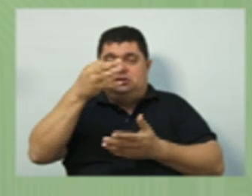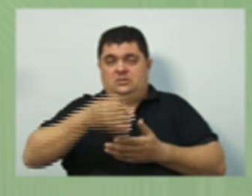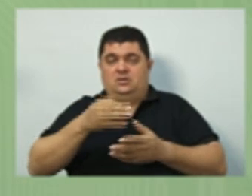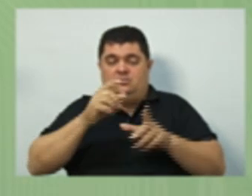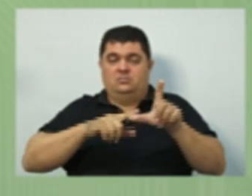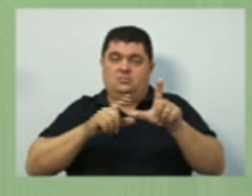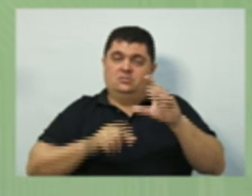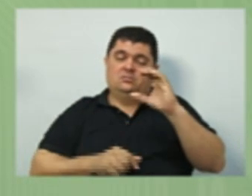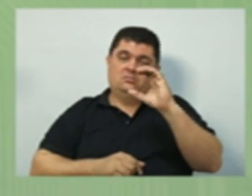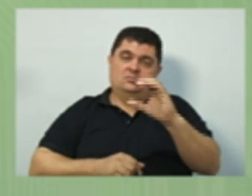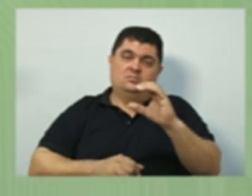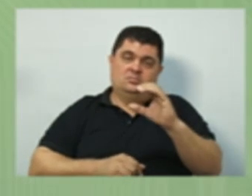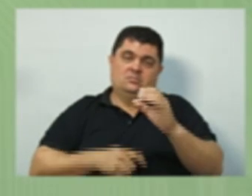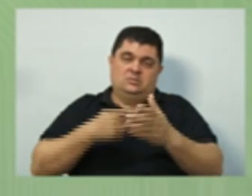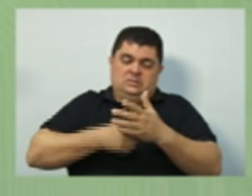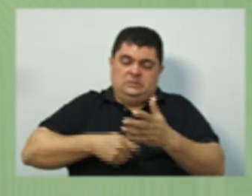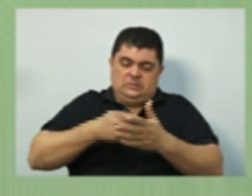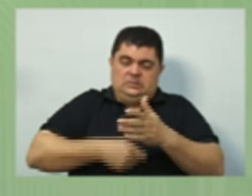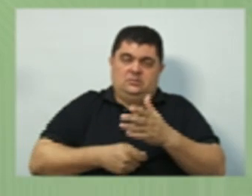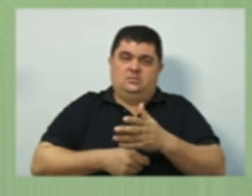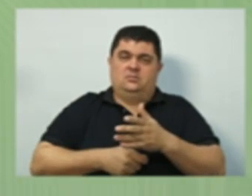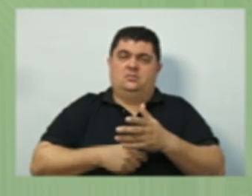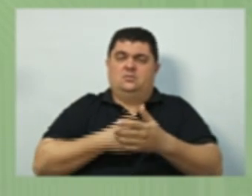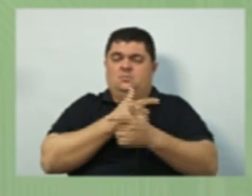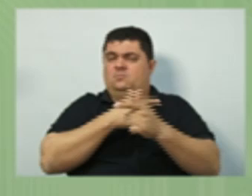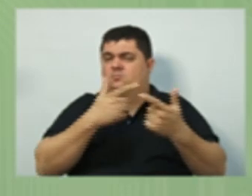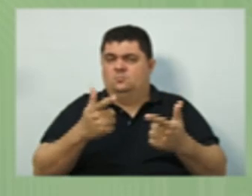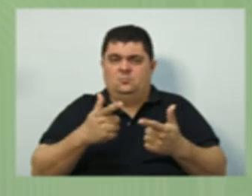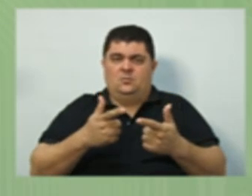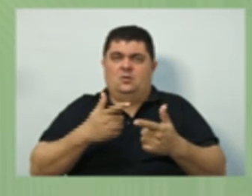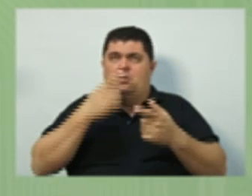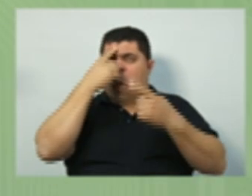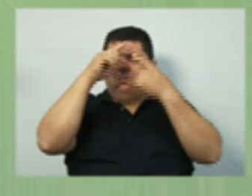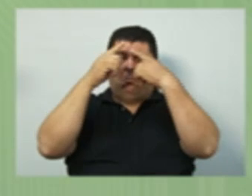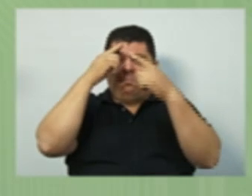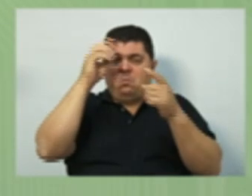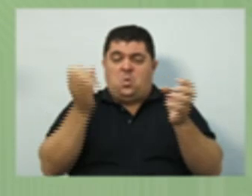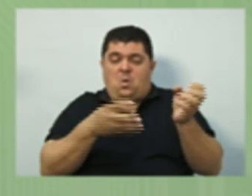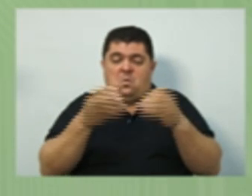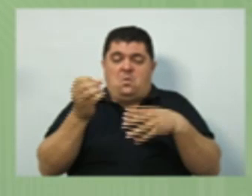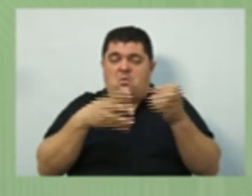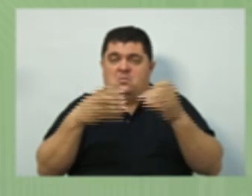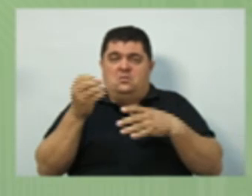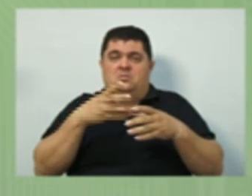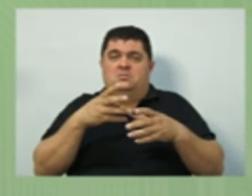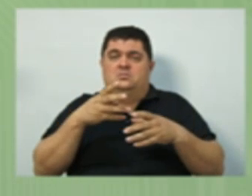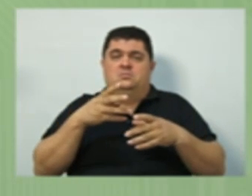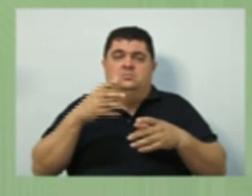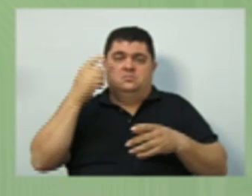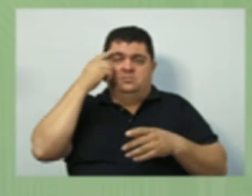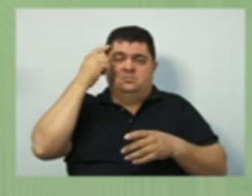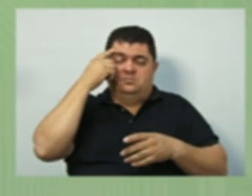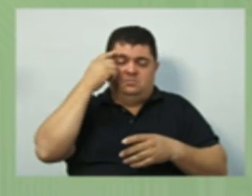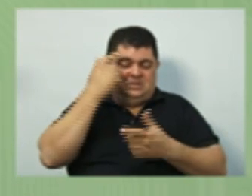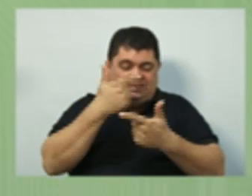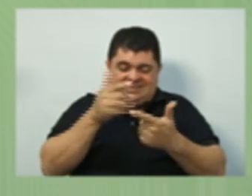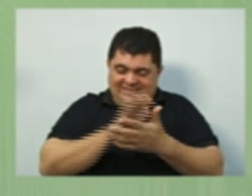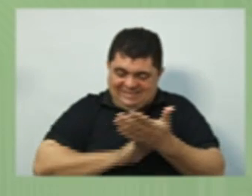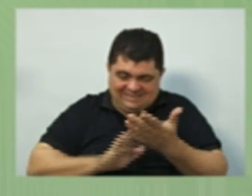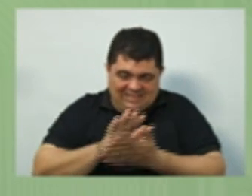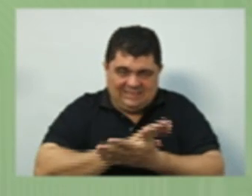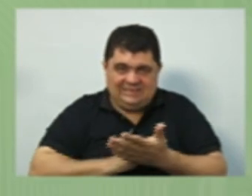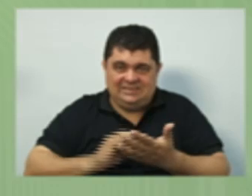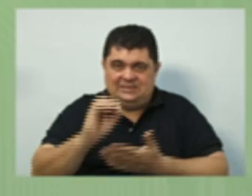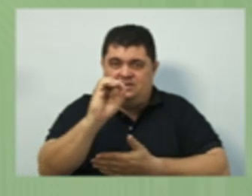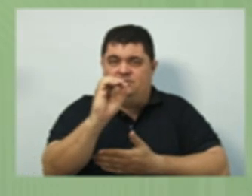letra C é porque estão sendo explorados. Não está sendo estimulado a criatividade, ou seja, a sua capacidade racional, eles estão nem pensando. Veja,